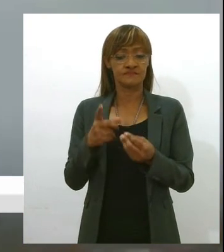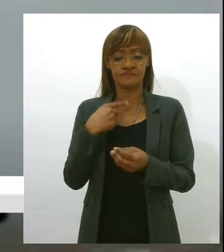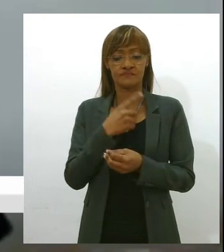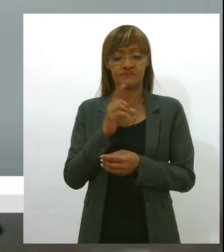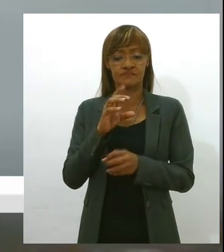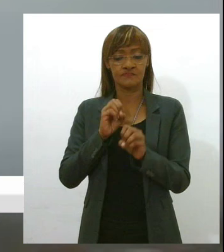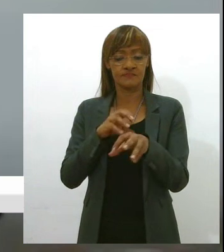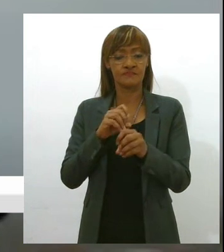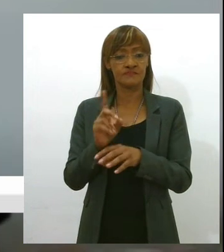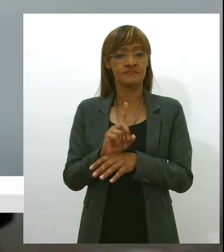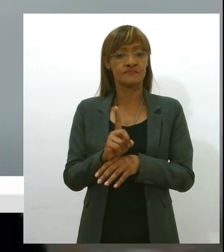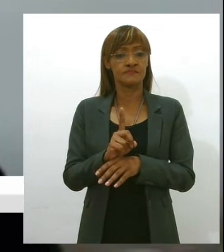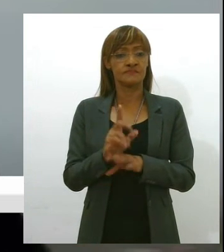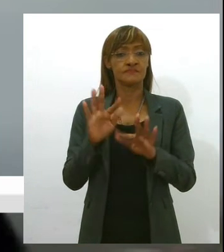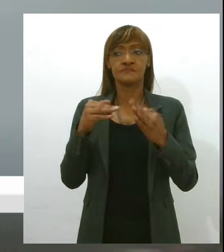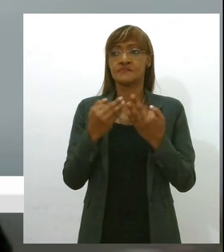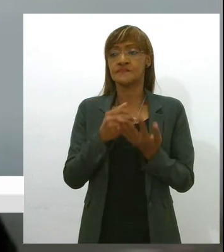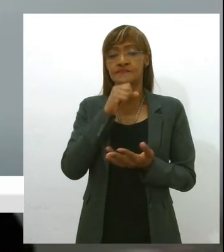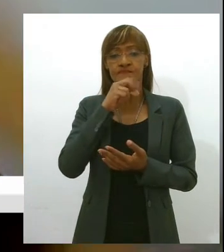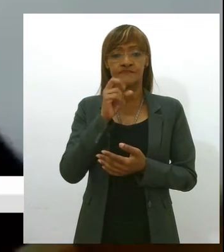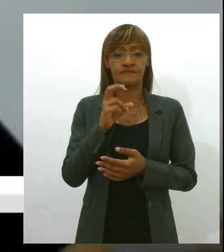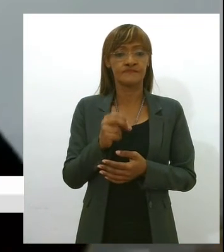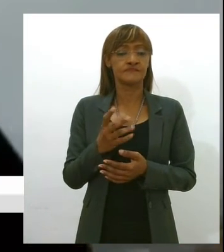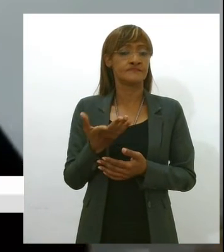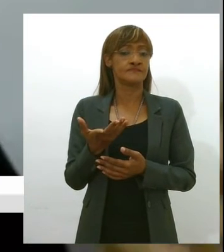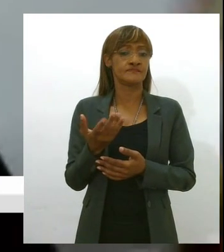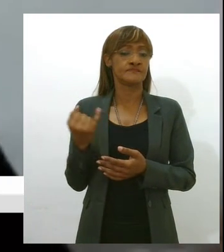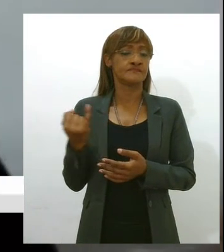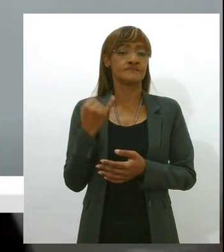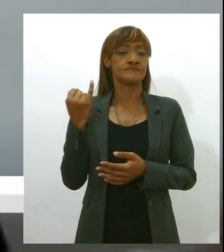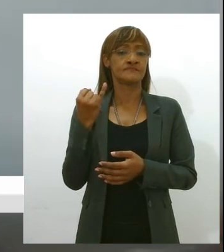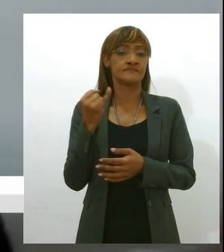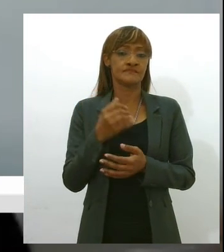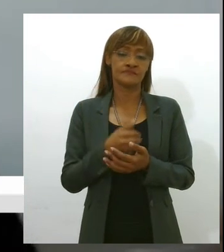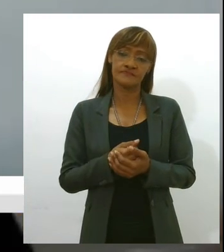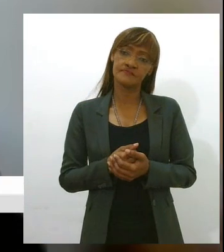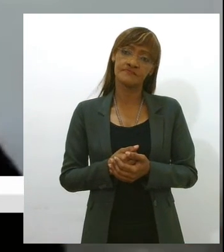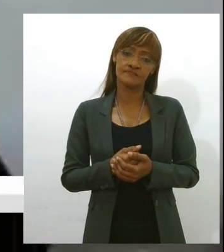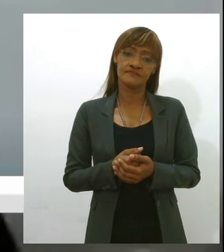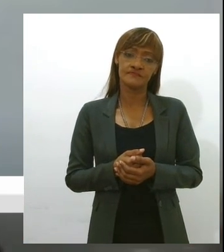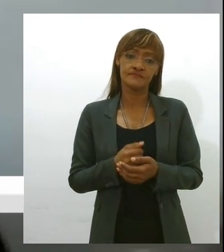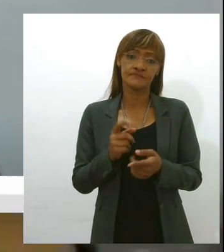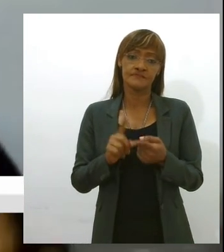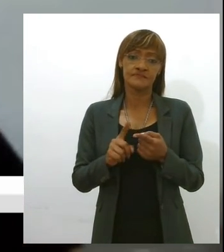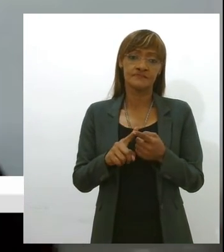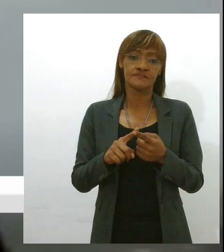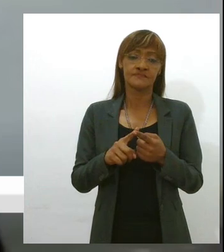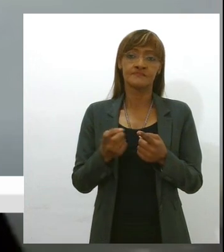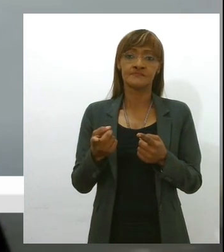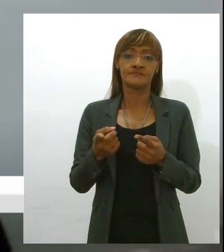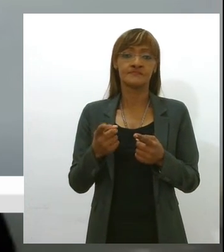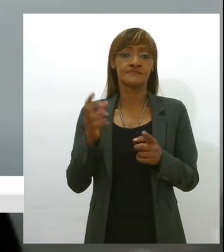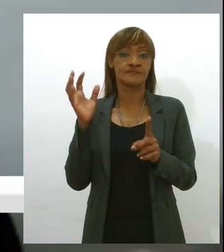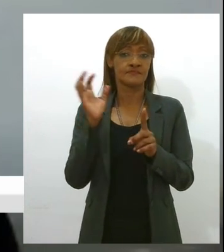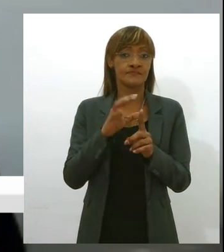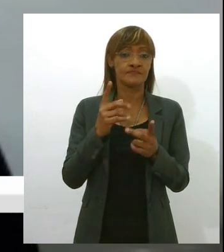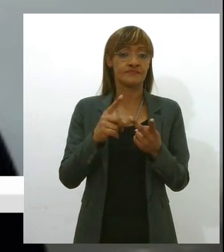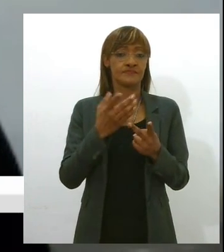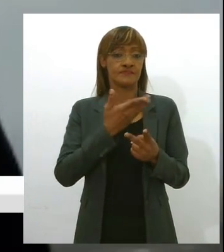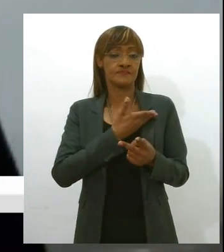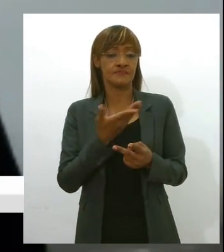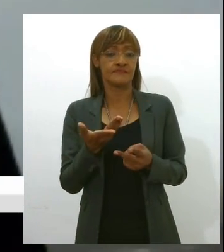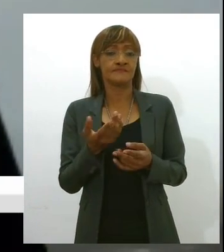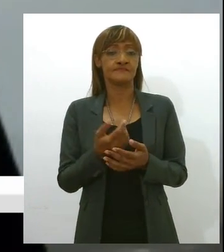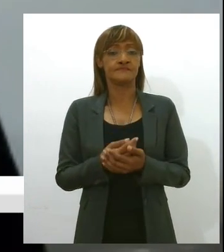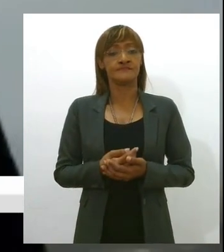os avós são muito importantes na criação, então você tem a influência dos avós, os amigos, outras coisas assim.